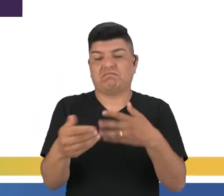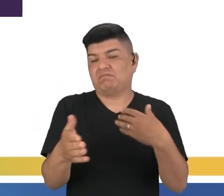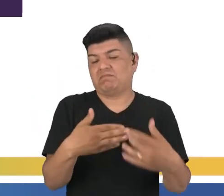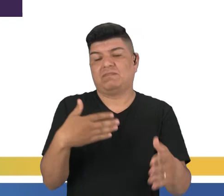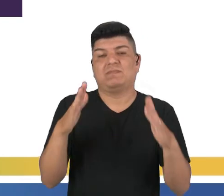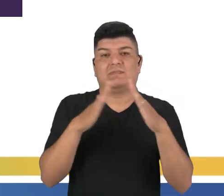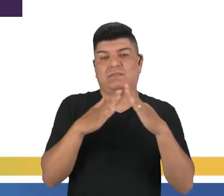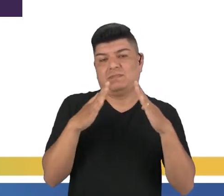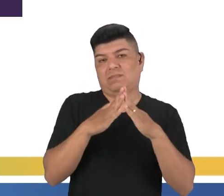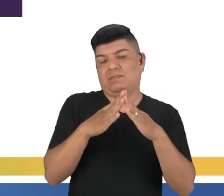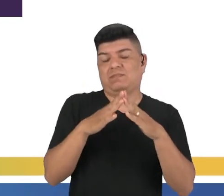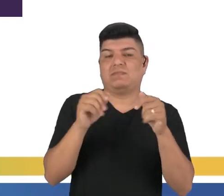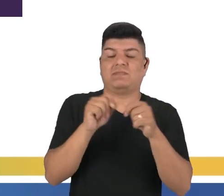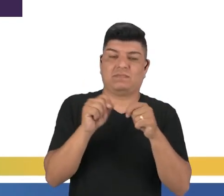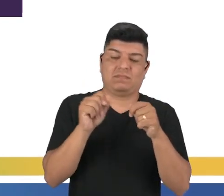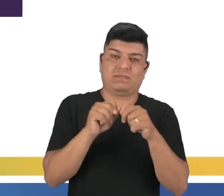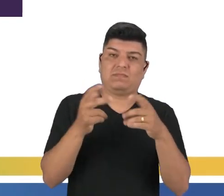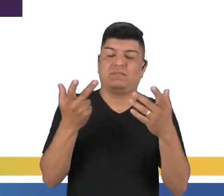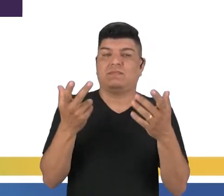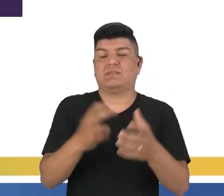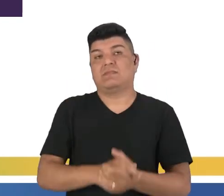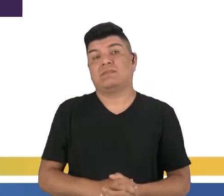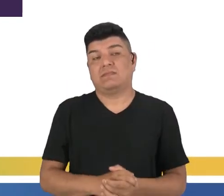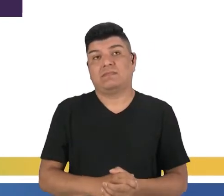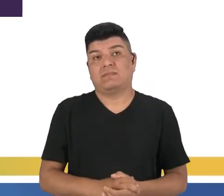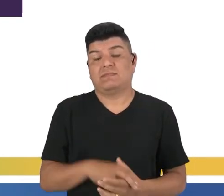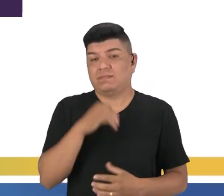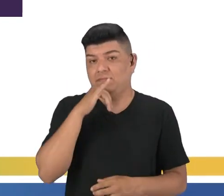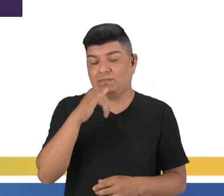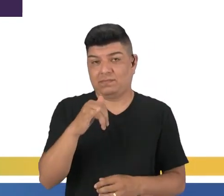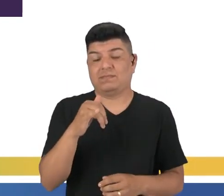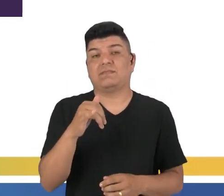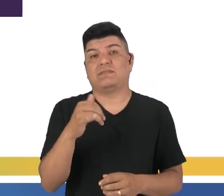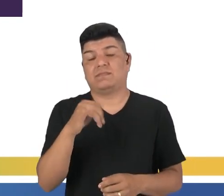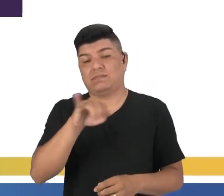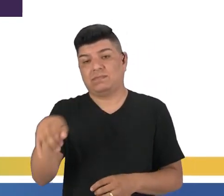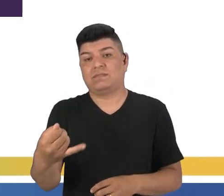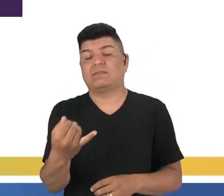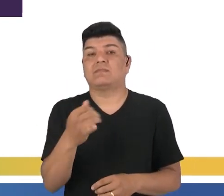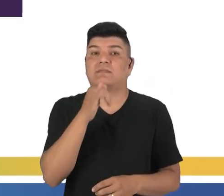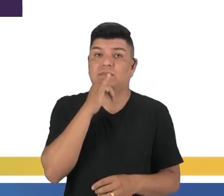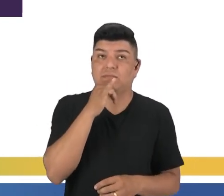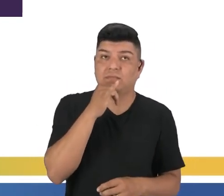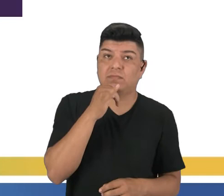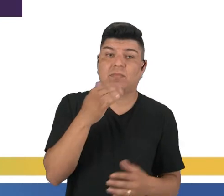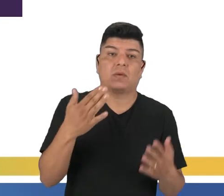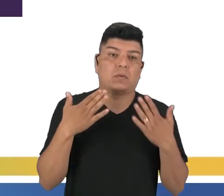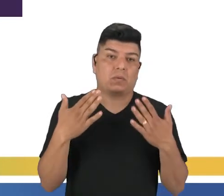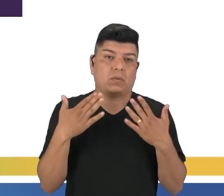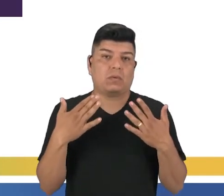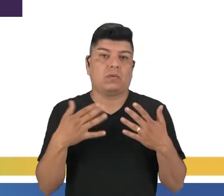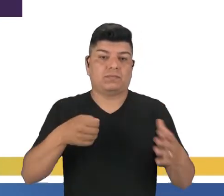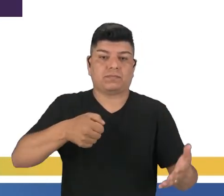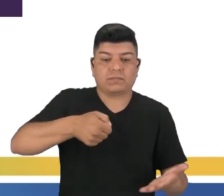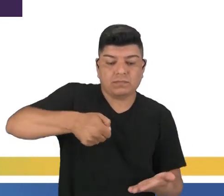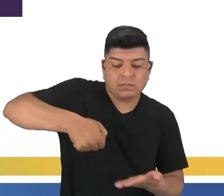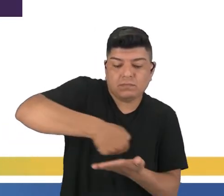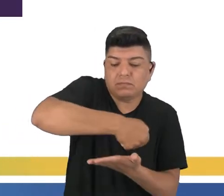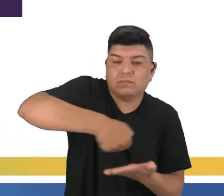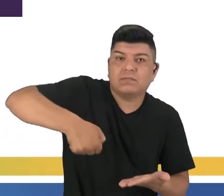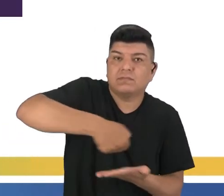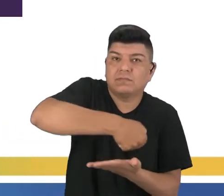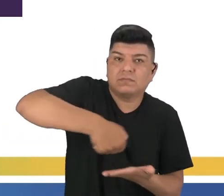Para produzir ali a eletricidade ser aproveitada, por exemplo, como fonte de calor, no ferro de passar,